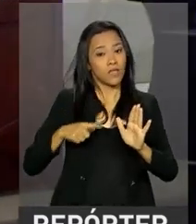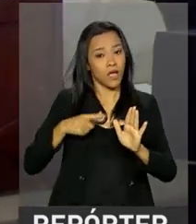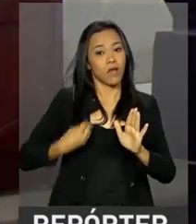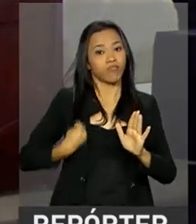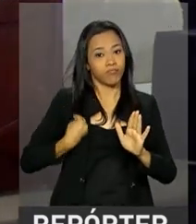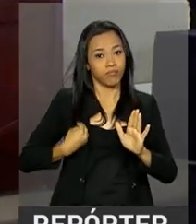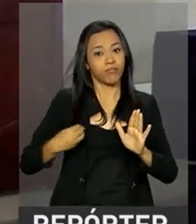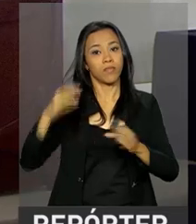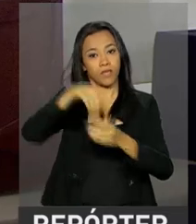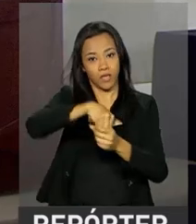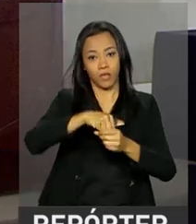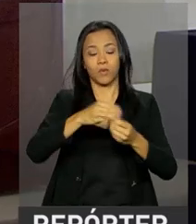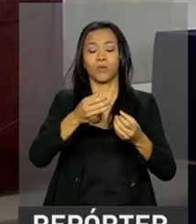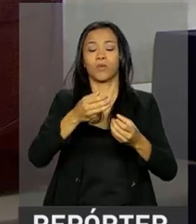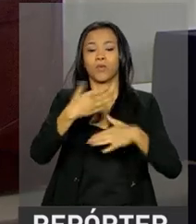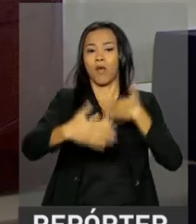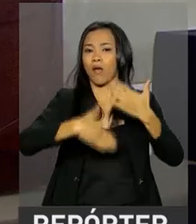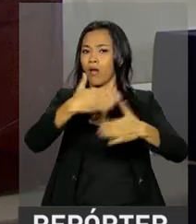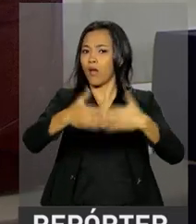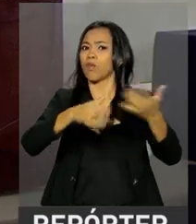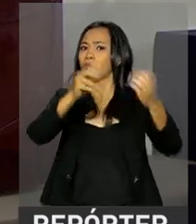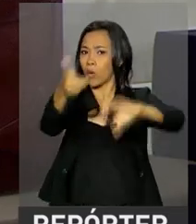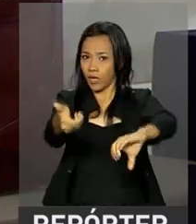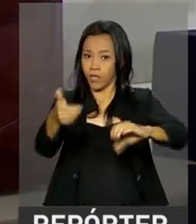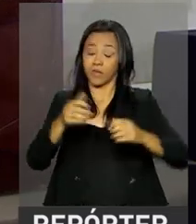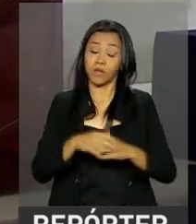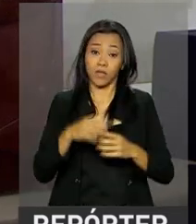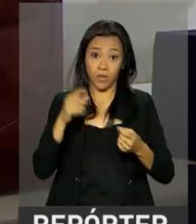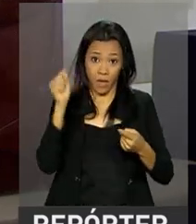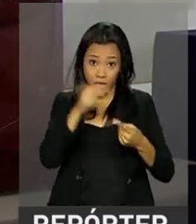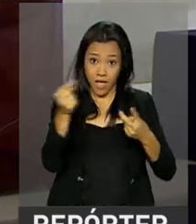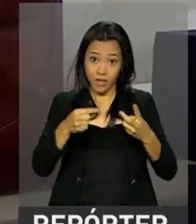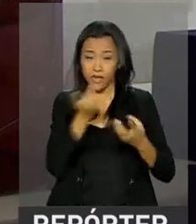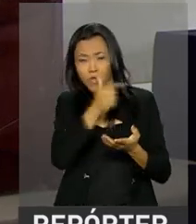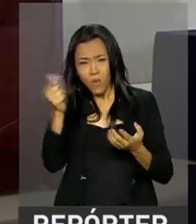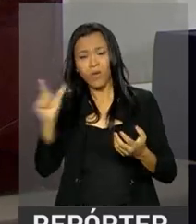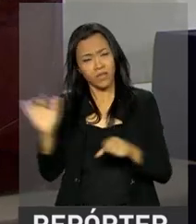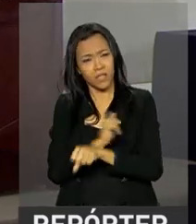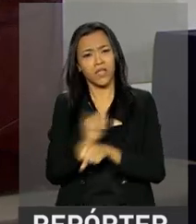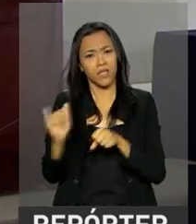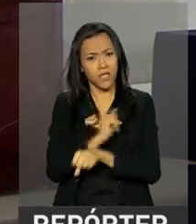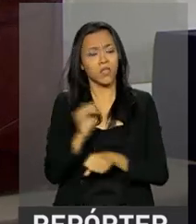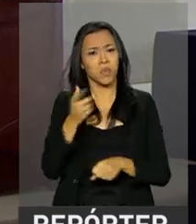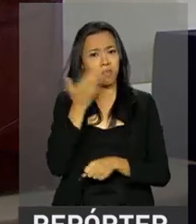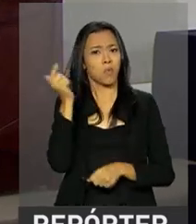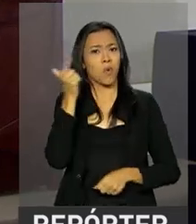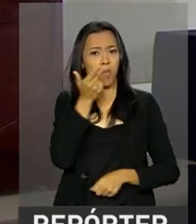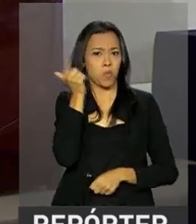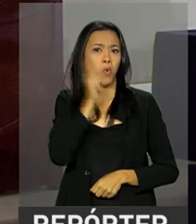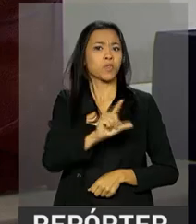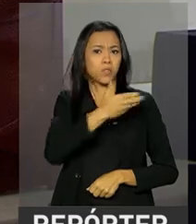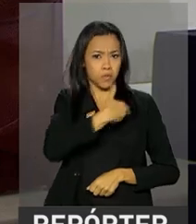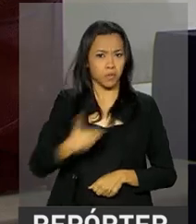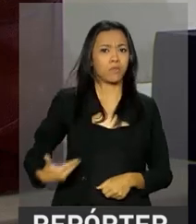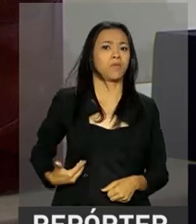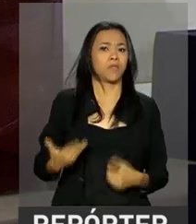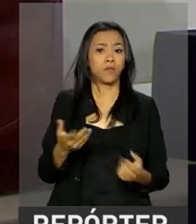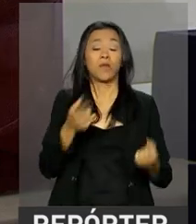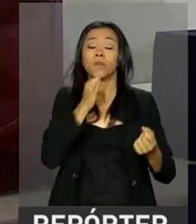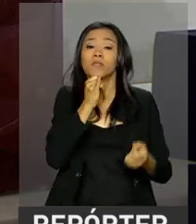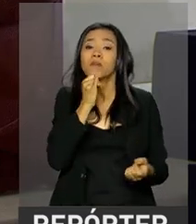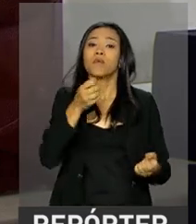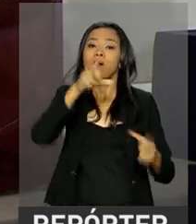que tramitam lá no Congresso Nacional. Jaime, com essas e outras medidas, o governo já alcançou alguns bons resultados na economia, como por exemplo com a queda